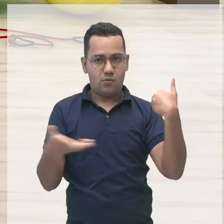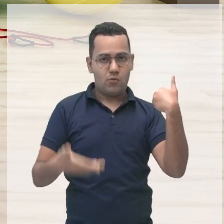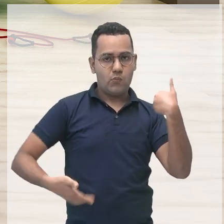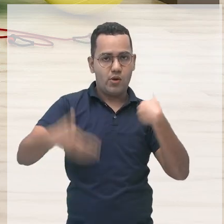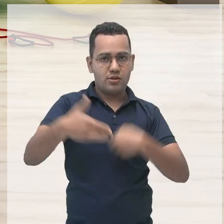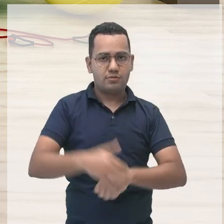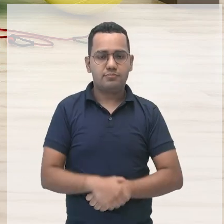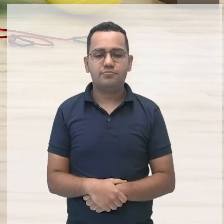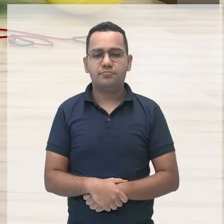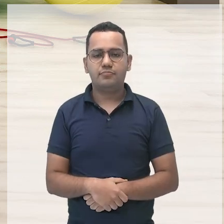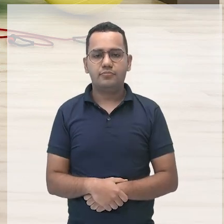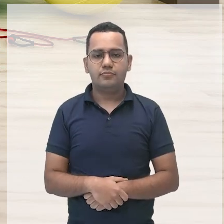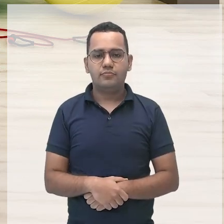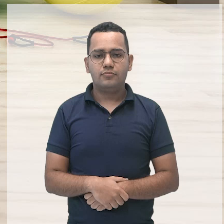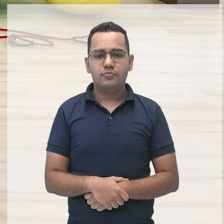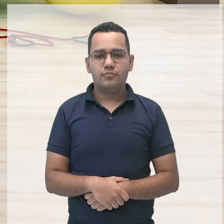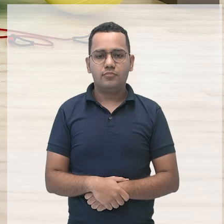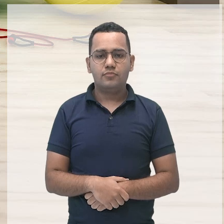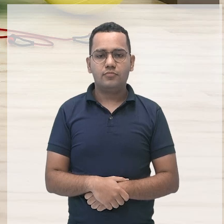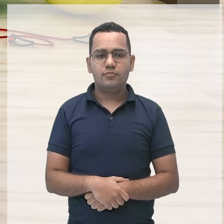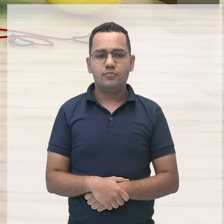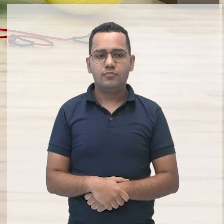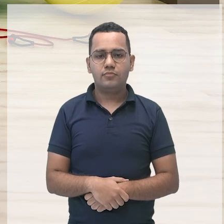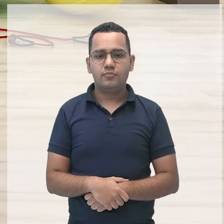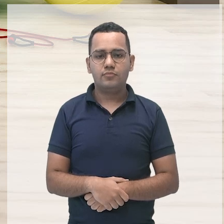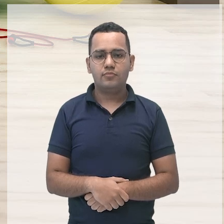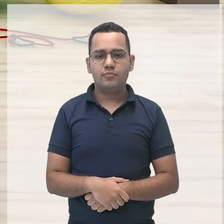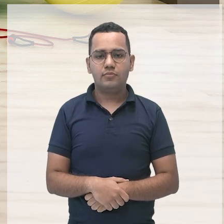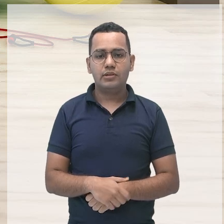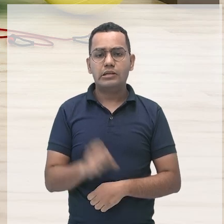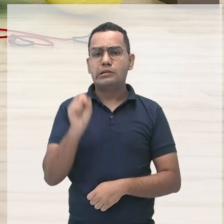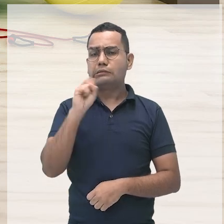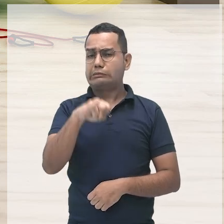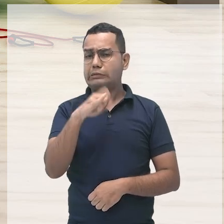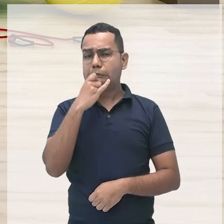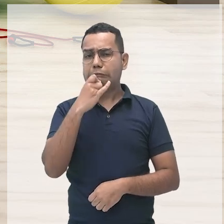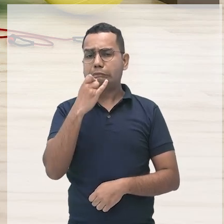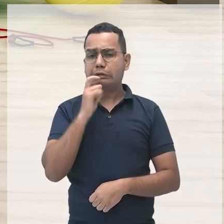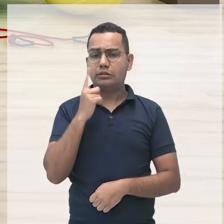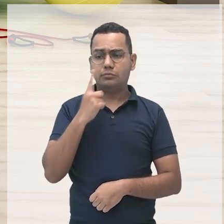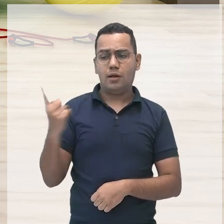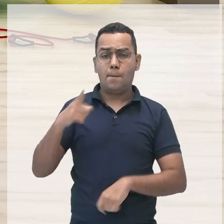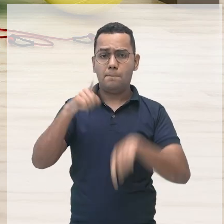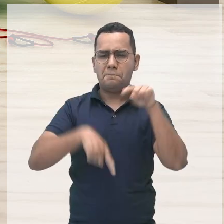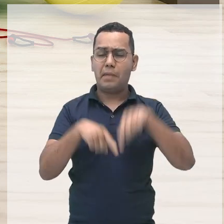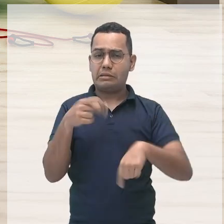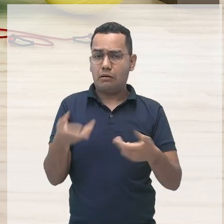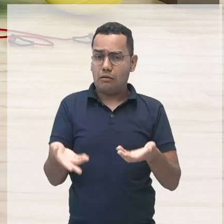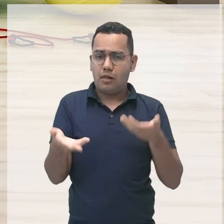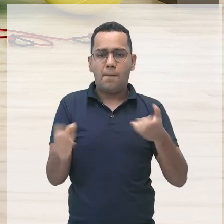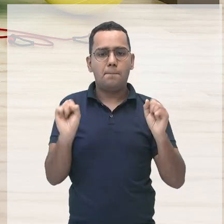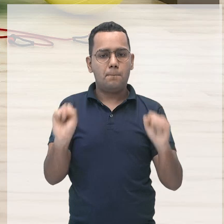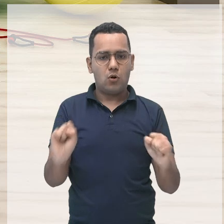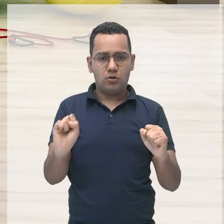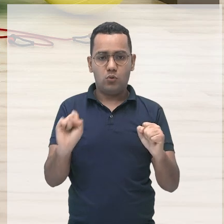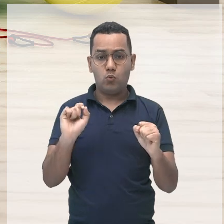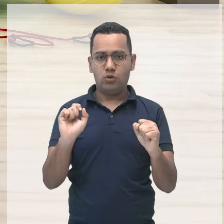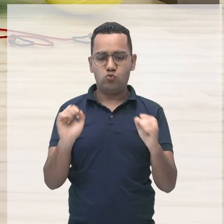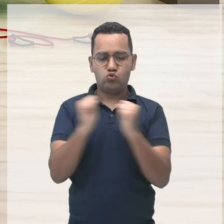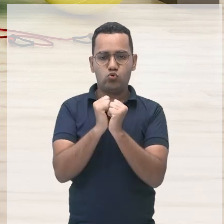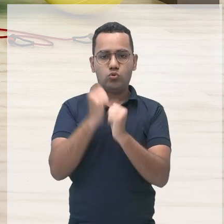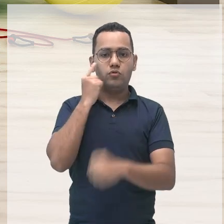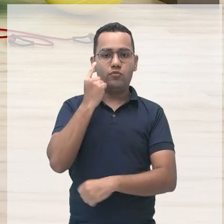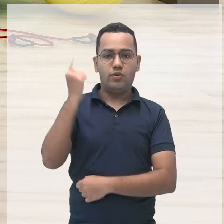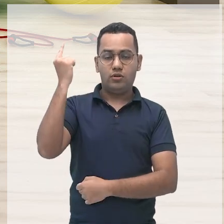Para fazer isso, eu posso, ó, juntar, se for muito levinho, né? Eu junto aqui os halteres, aí eu jogo, ó,